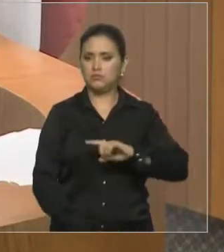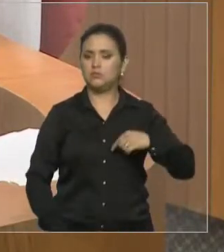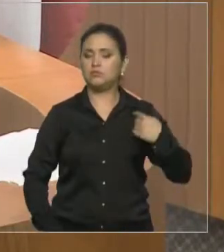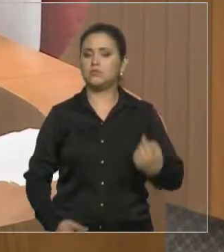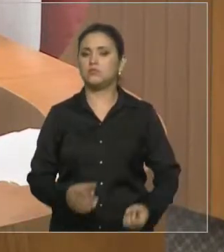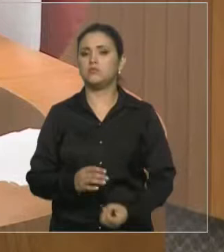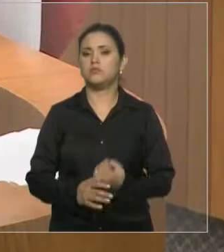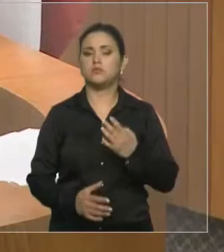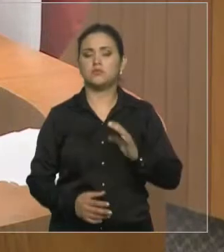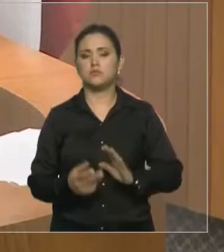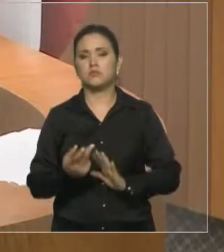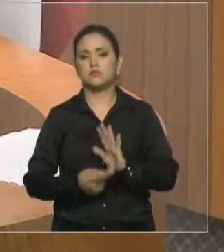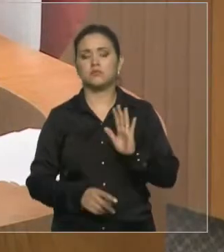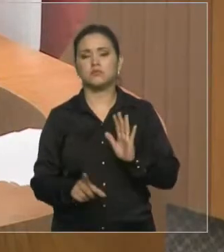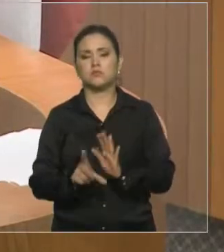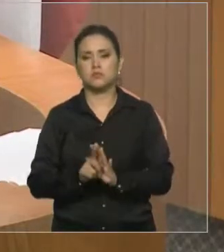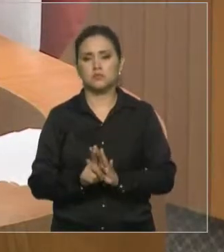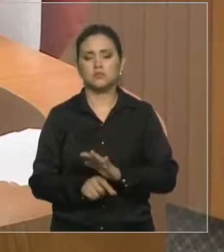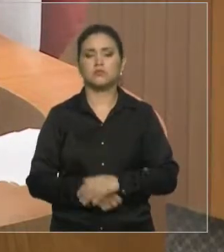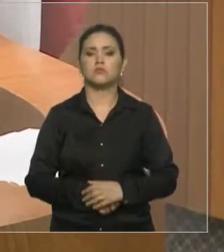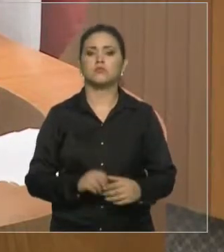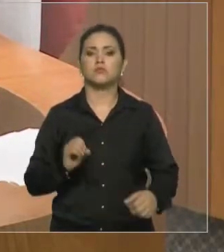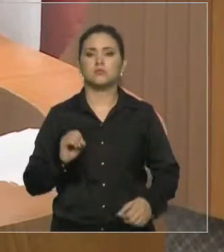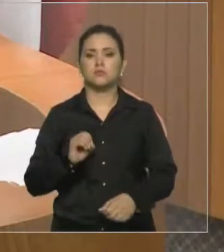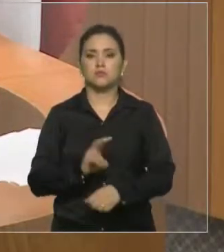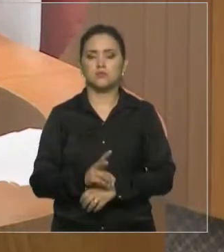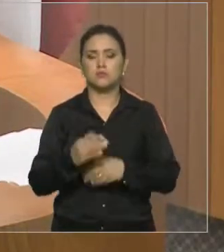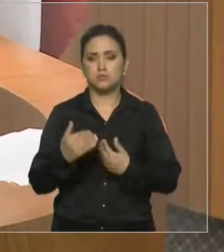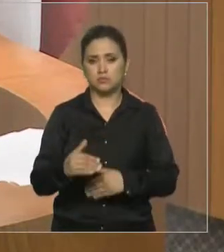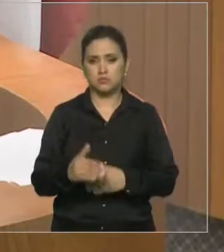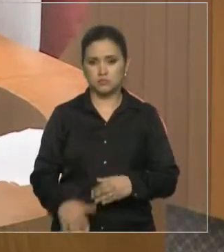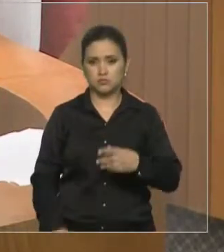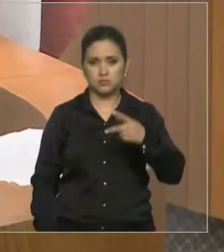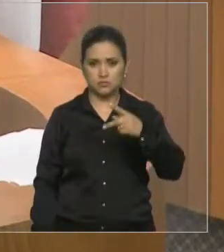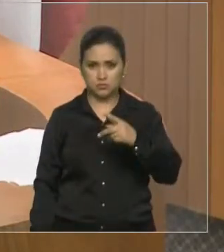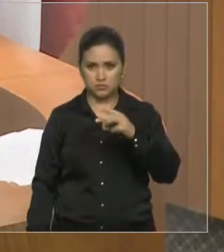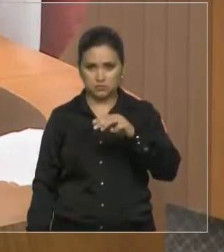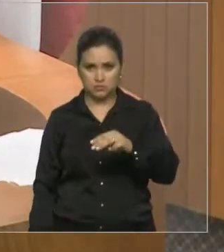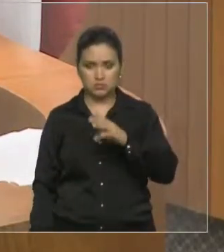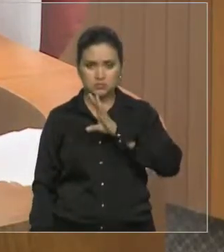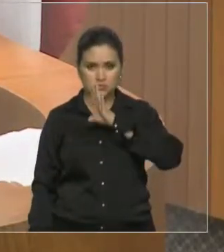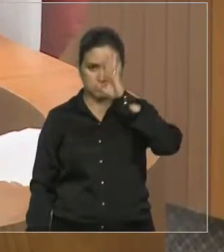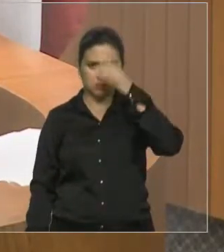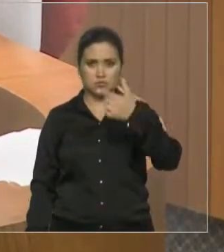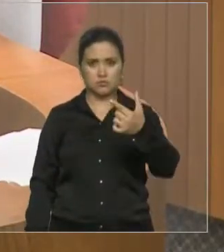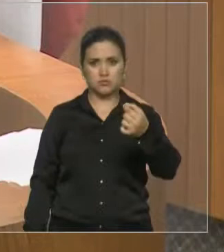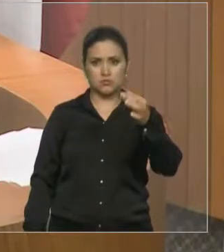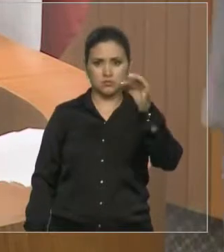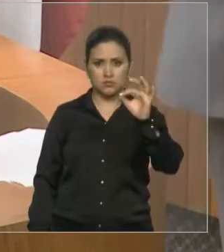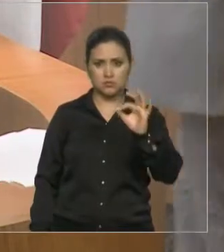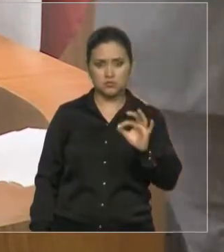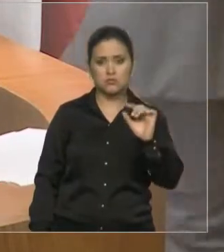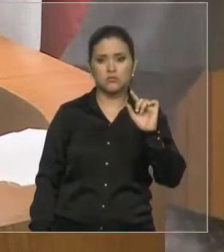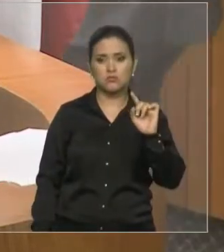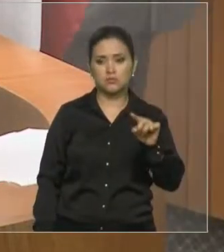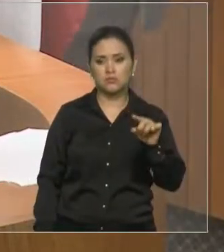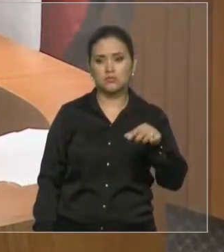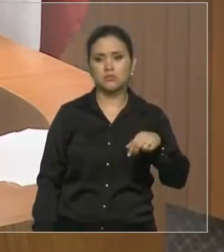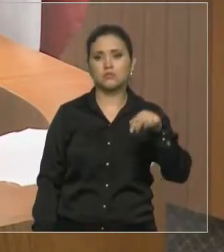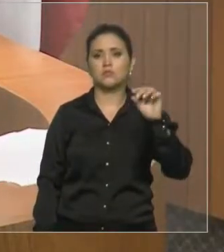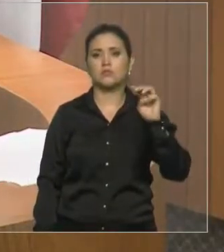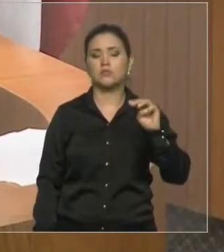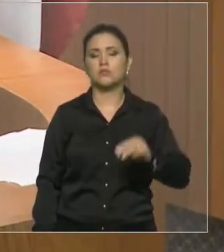mensagem que destina das vagas dos concursos da pm e do corpo de bombeiros 20% para os egressos das escolas